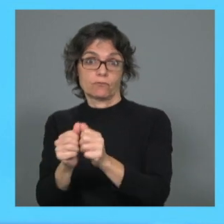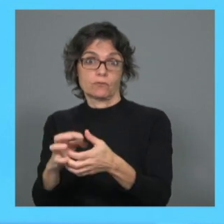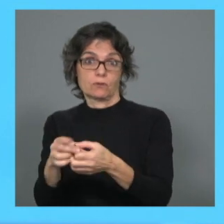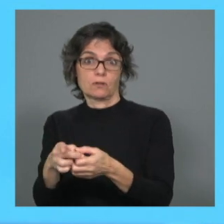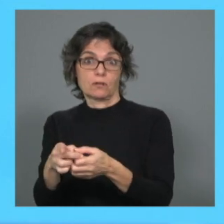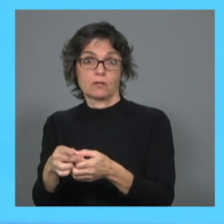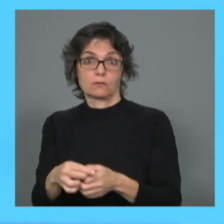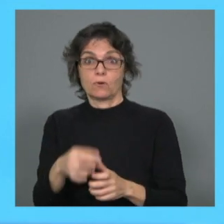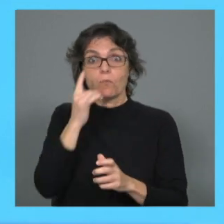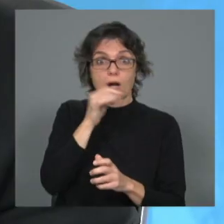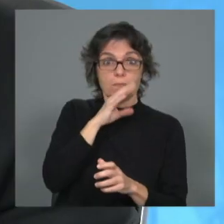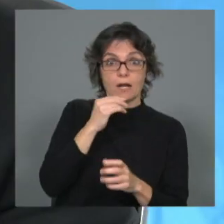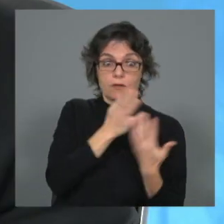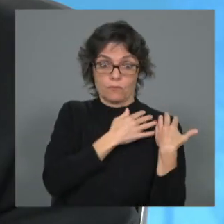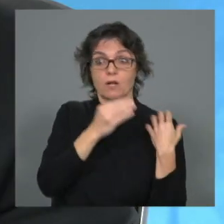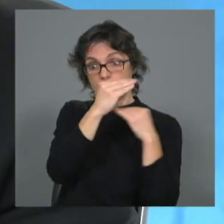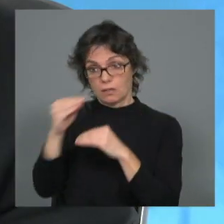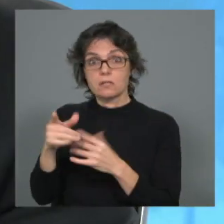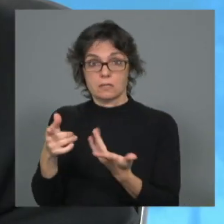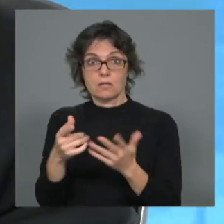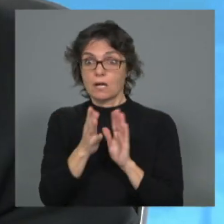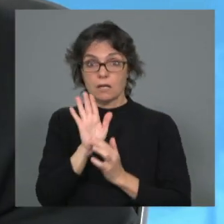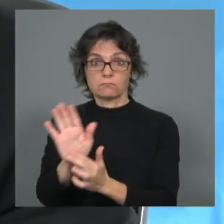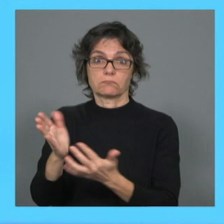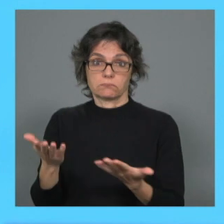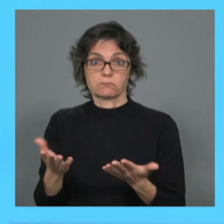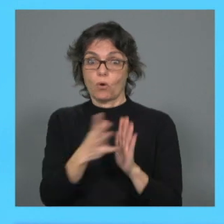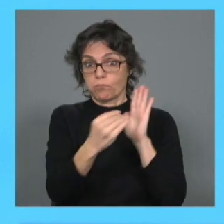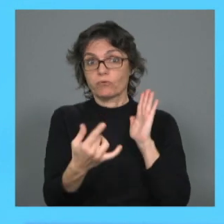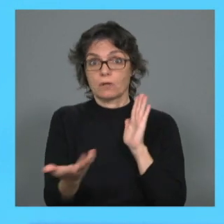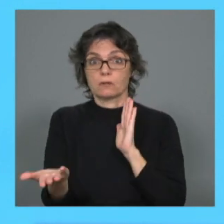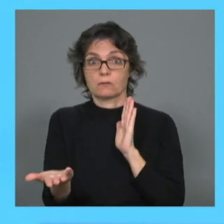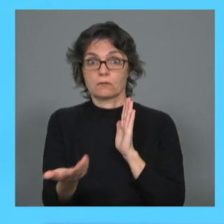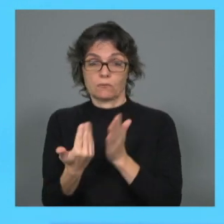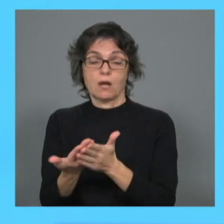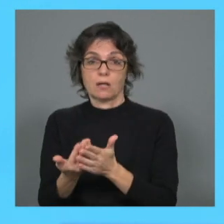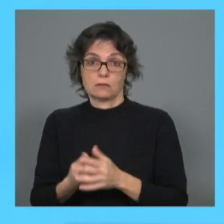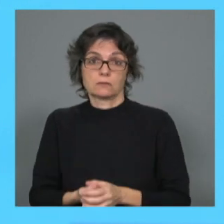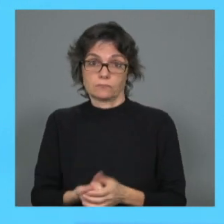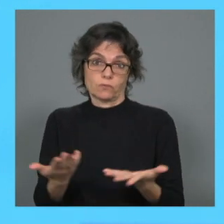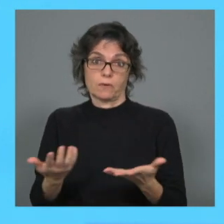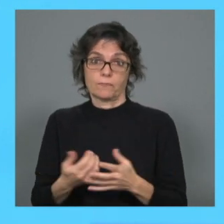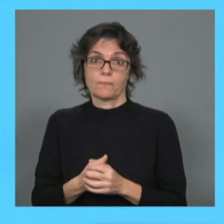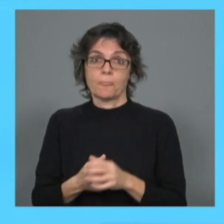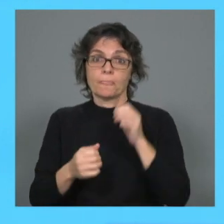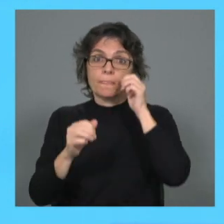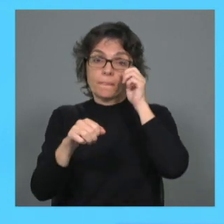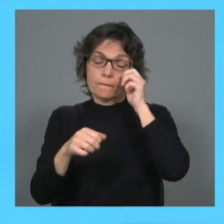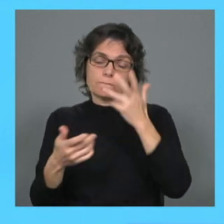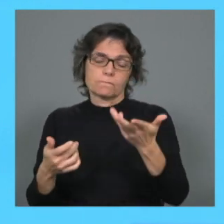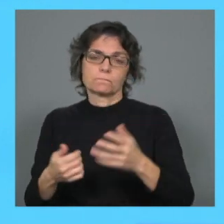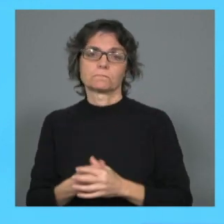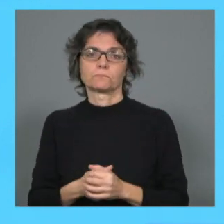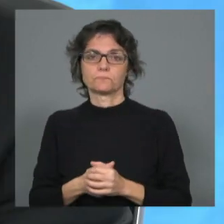pelos pais, que eu referi há pouco, e também pelos clubes, a forma como se introduzem estas novas gerações na